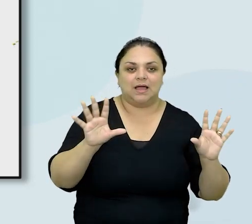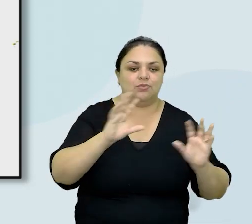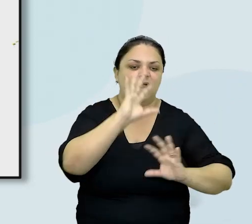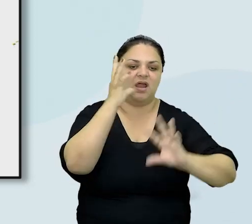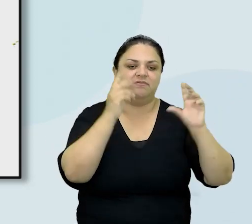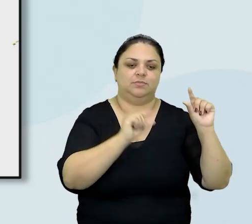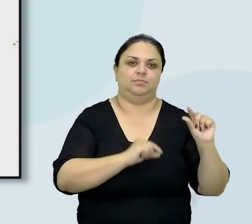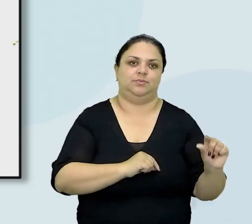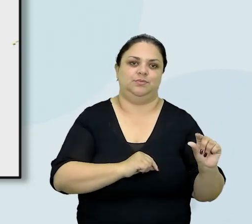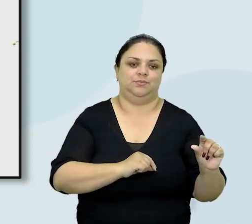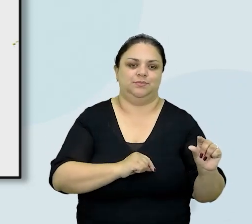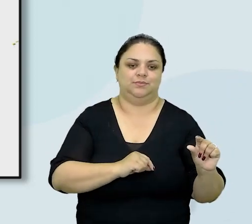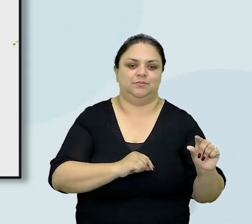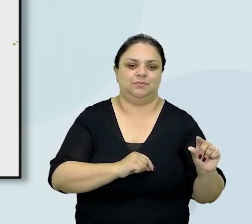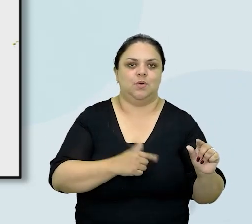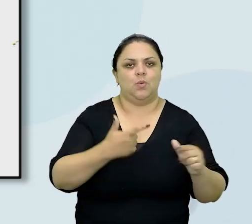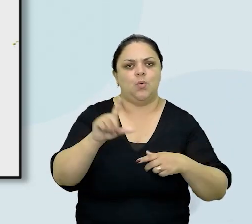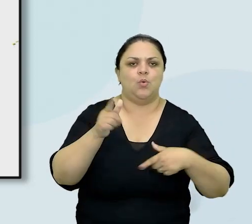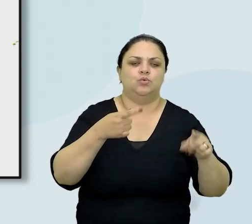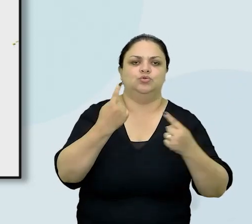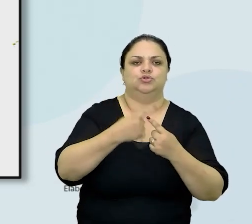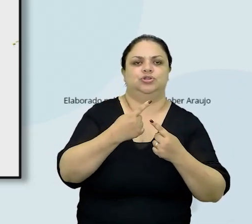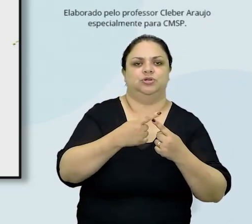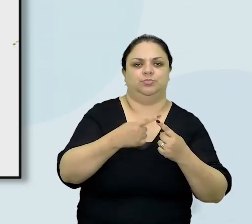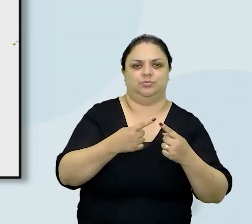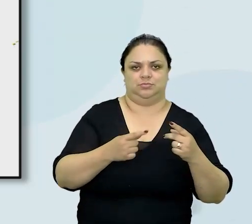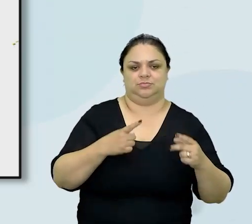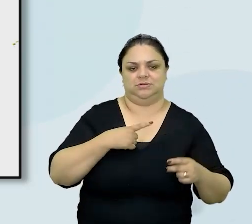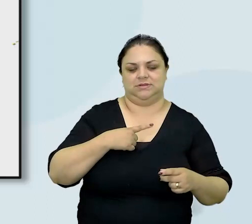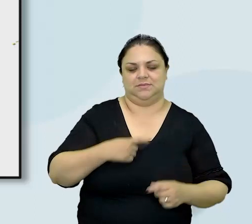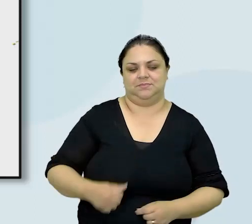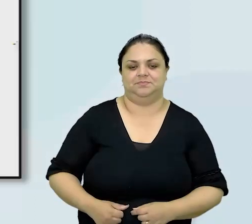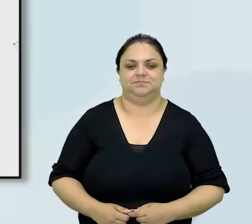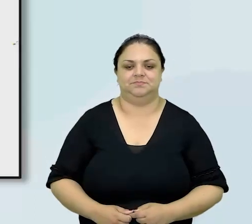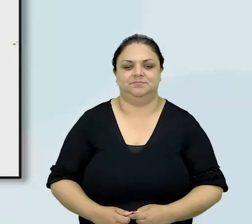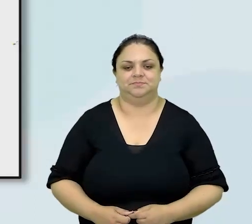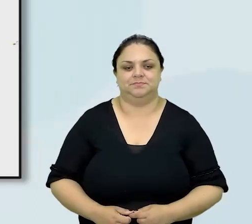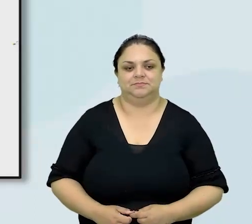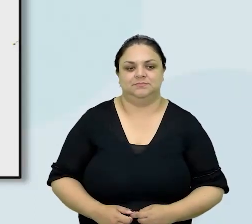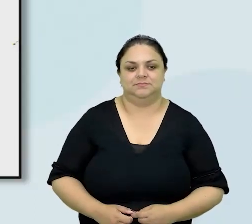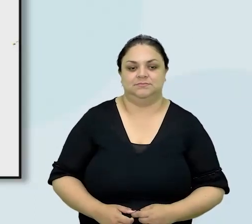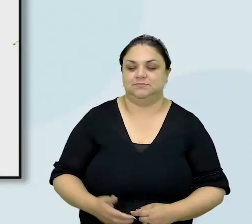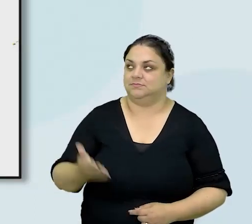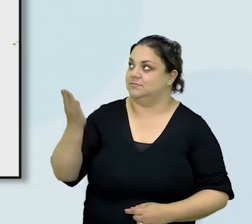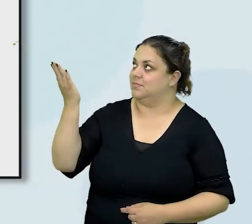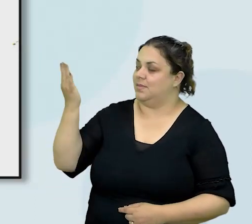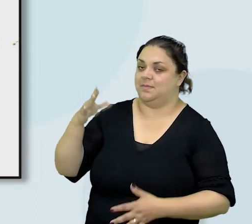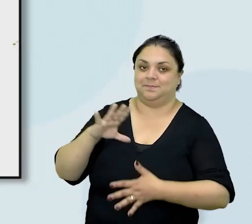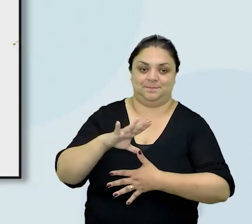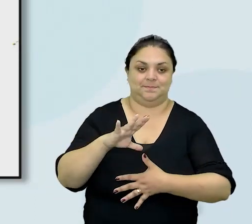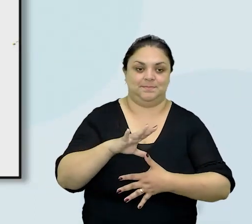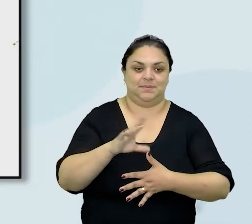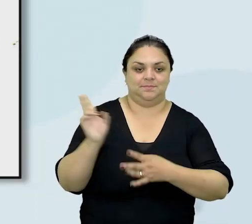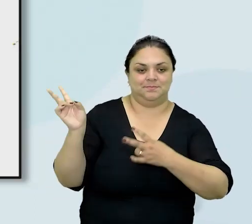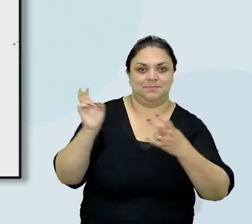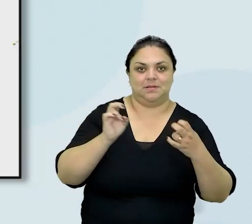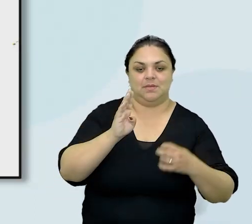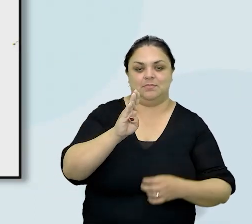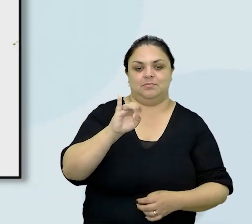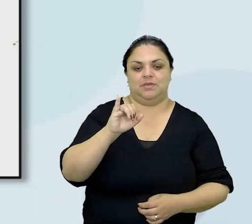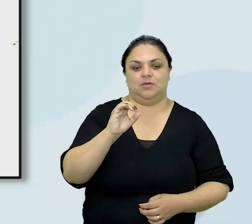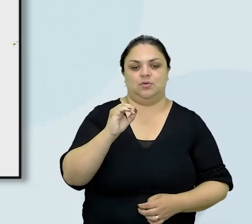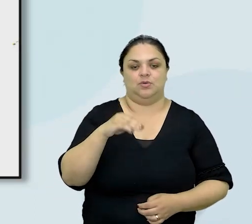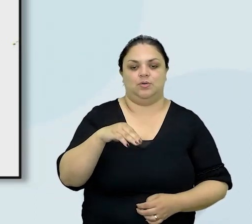e temos aí outros tipos de biomas. Vamos avançar aqui. Então, o mapa apresentado mostra os biomas